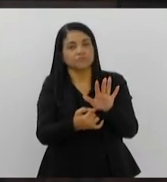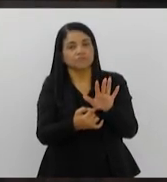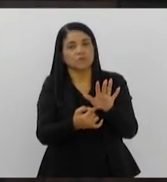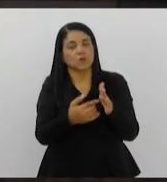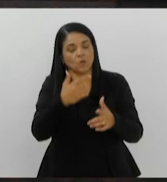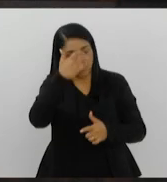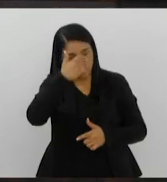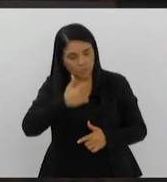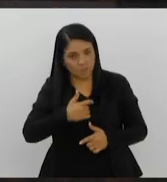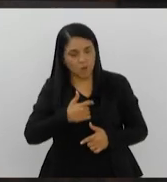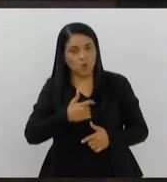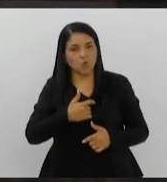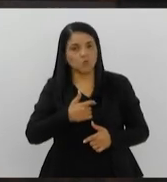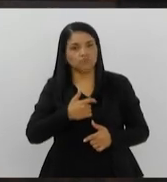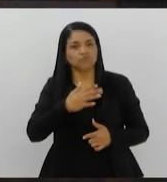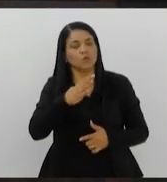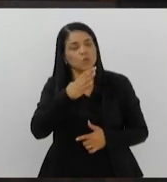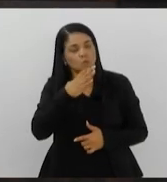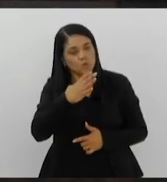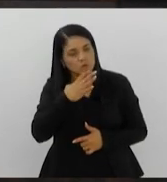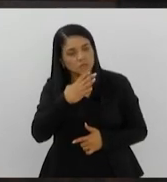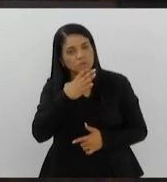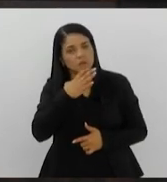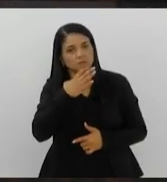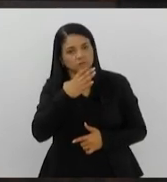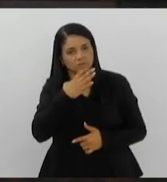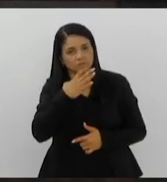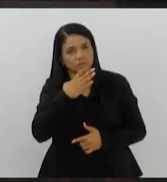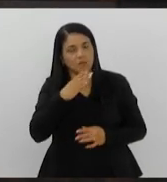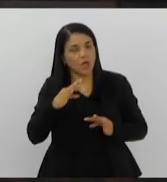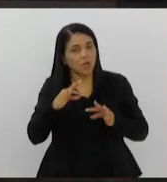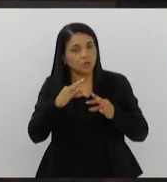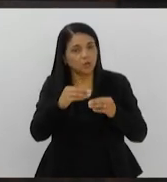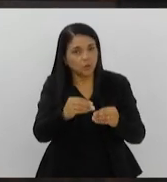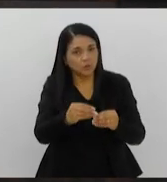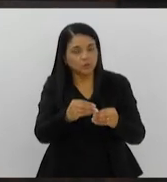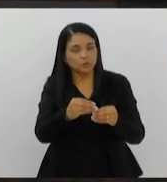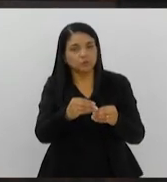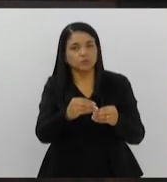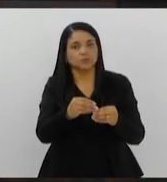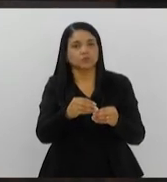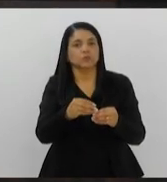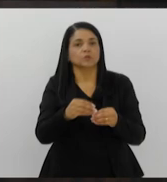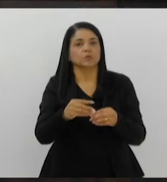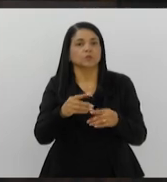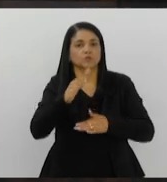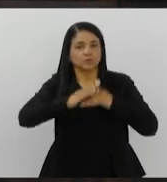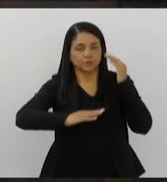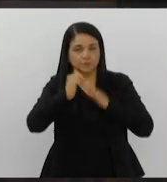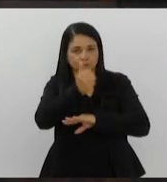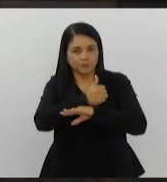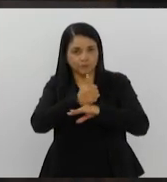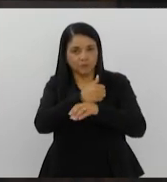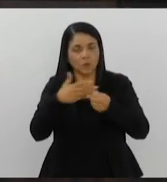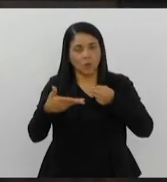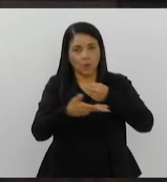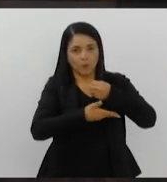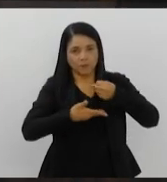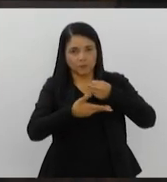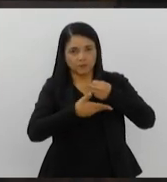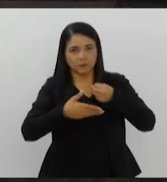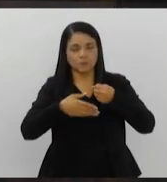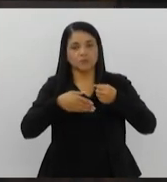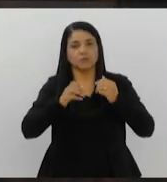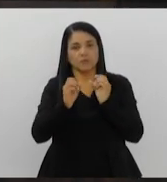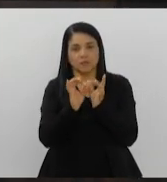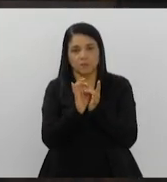o meu Total reconhecimento a todos aqueles que honra os princípios basilares da Democracia